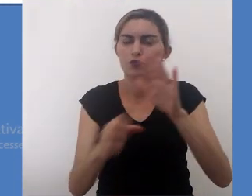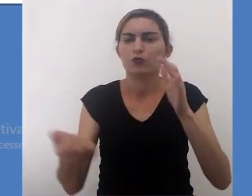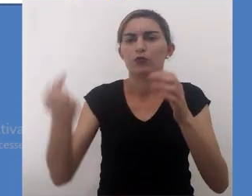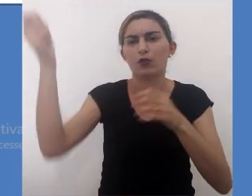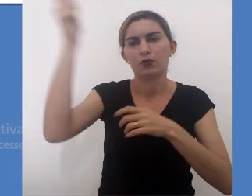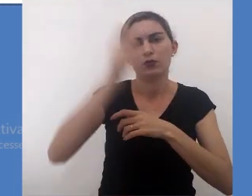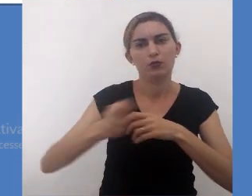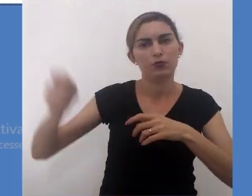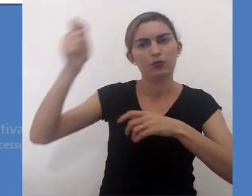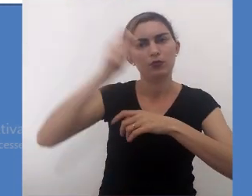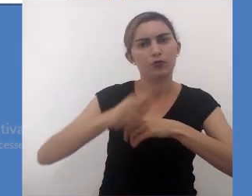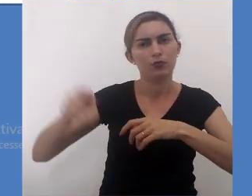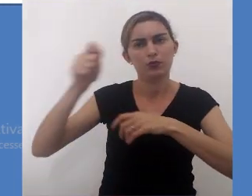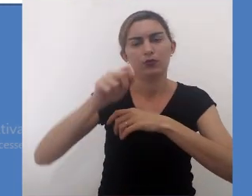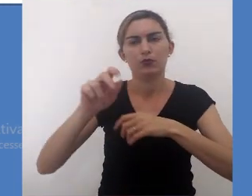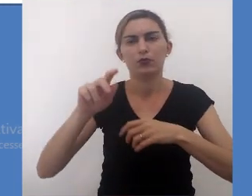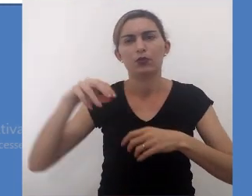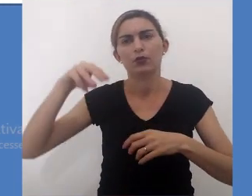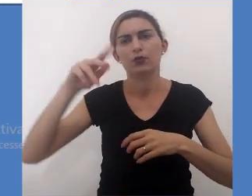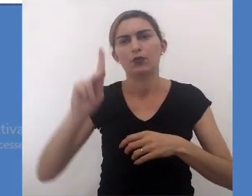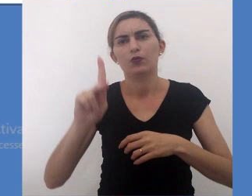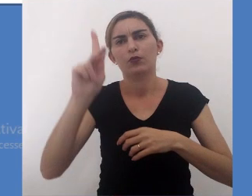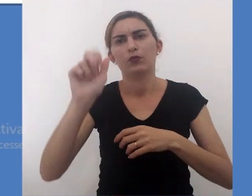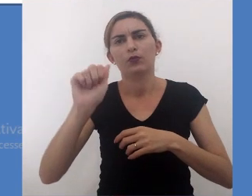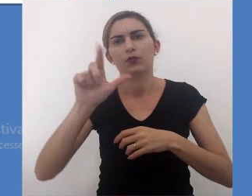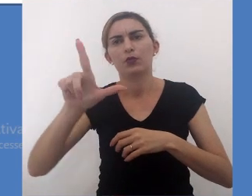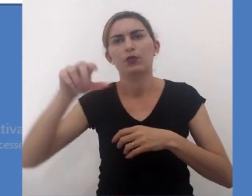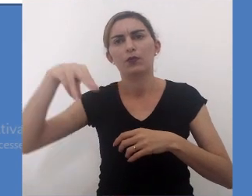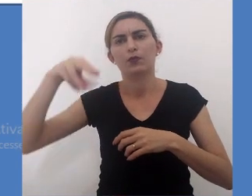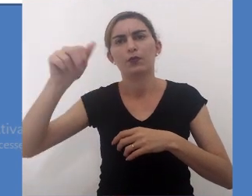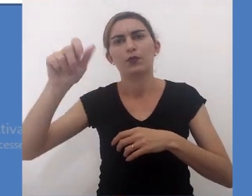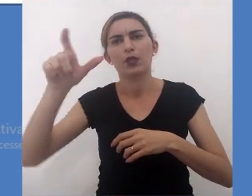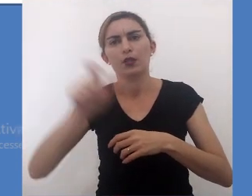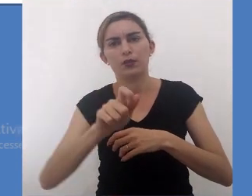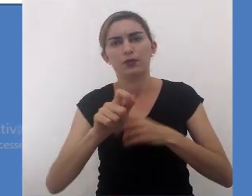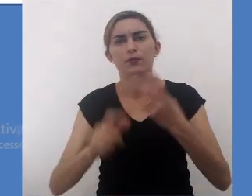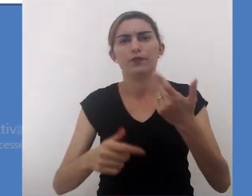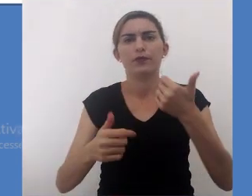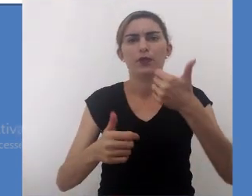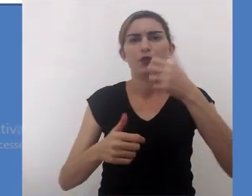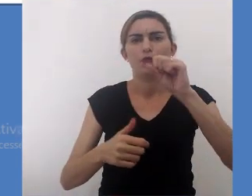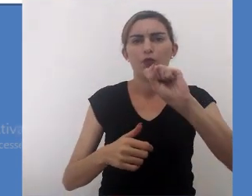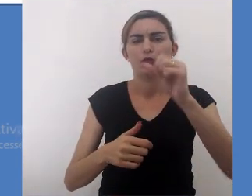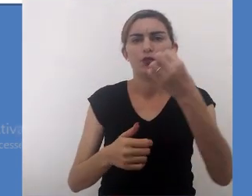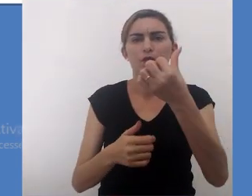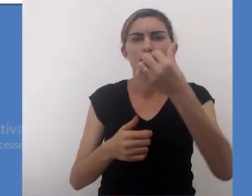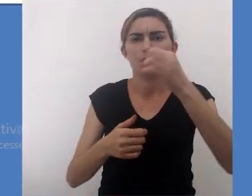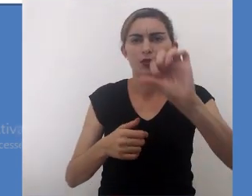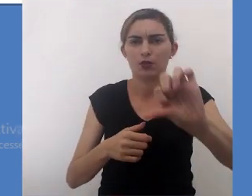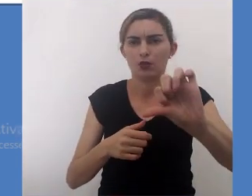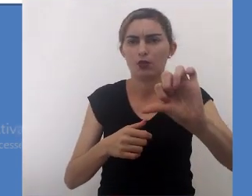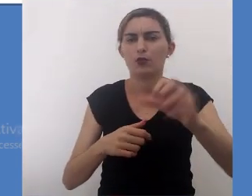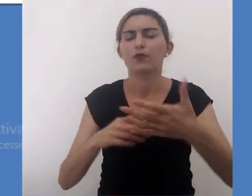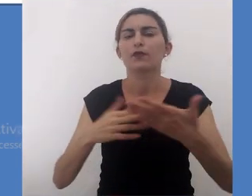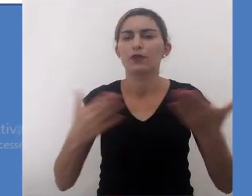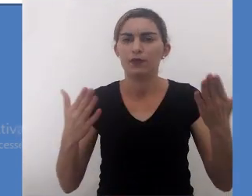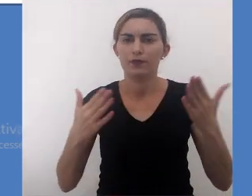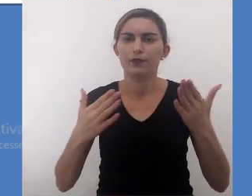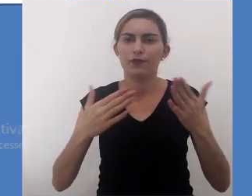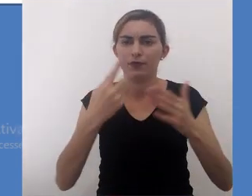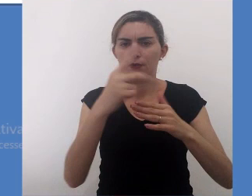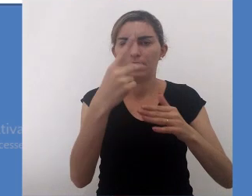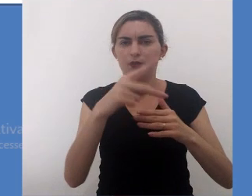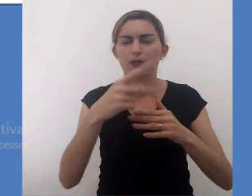associação, né, redigido por Karl Marx. Aí, 1869, aí, Mikhail Bakunin, né, que era